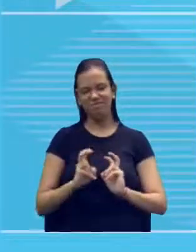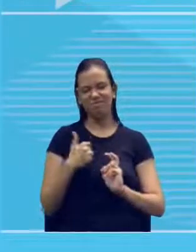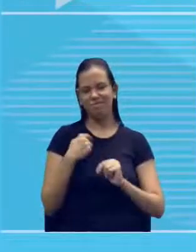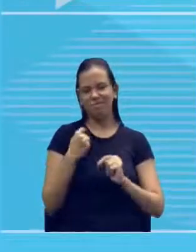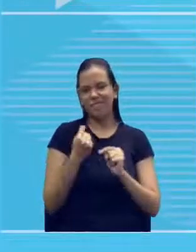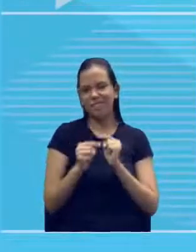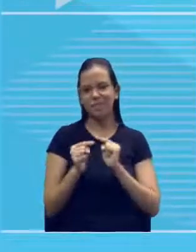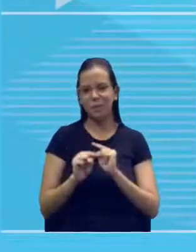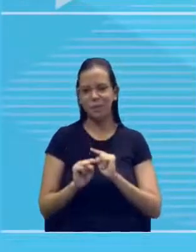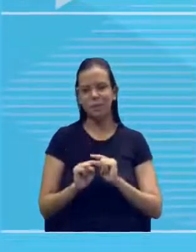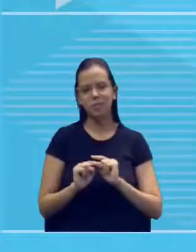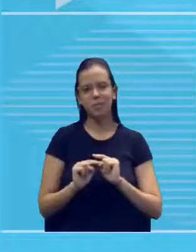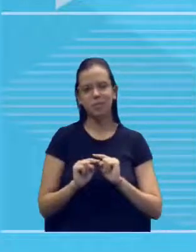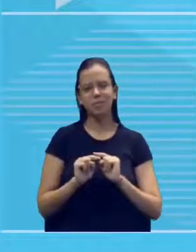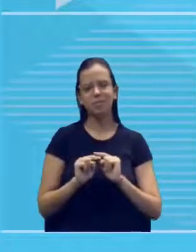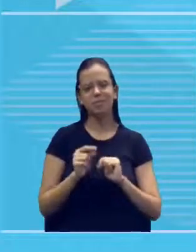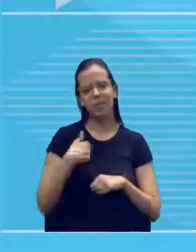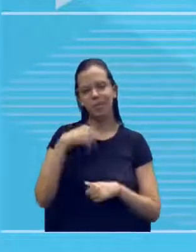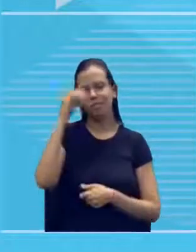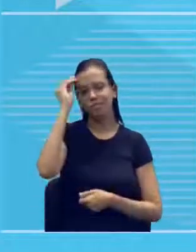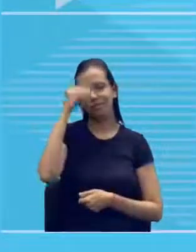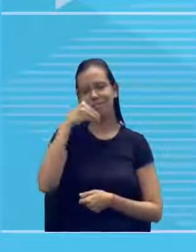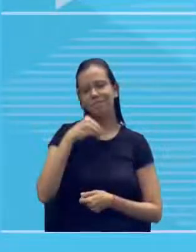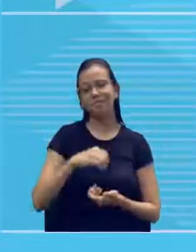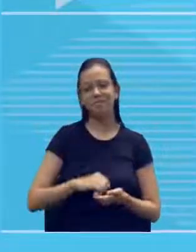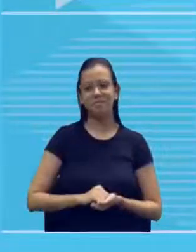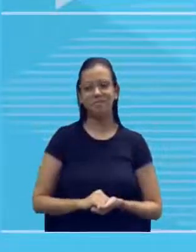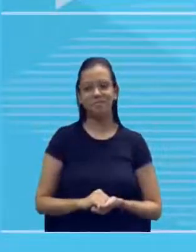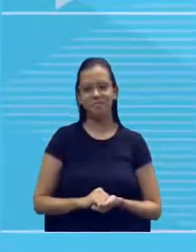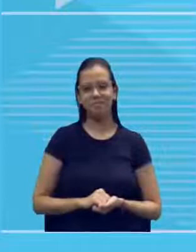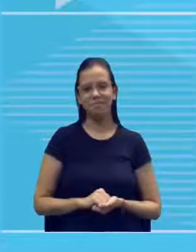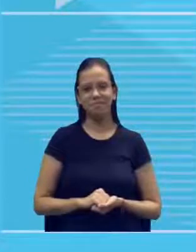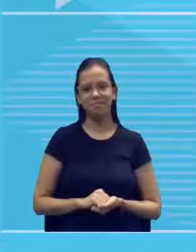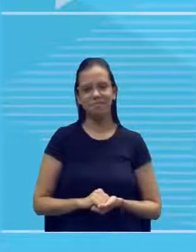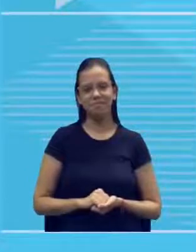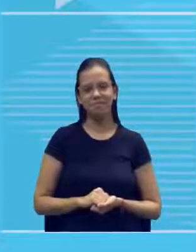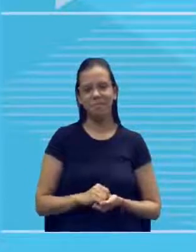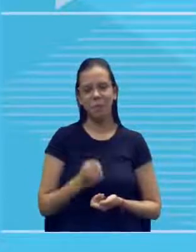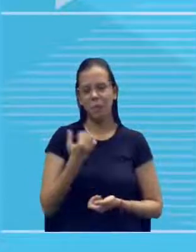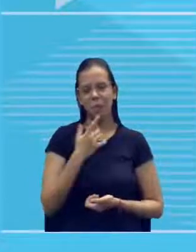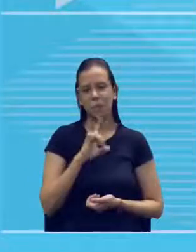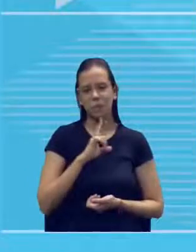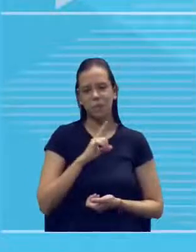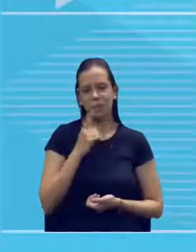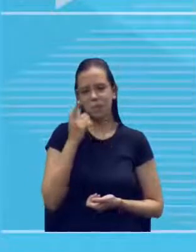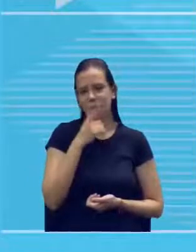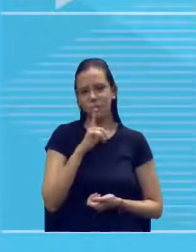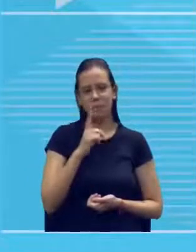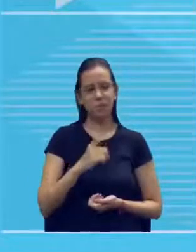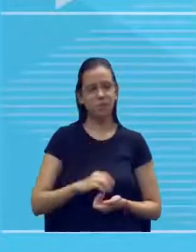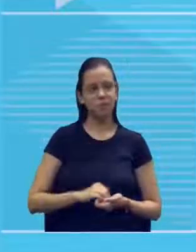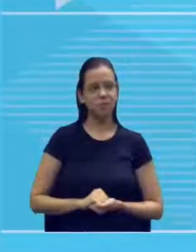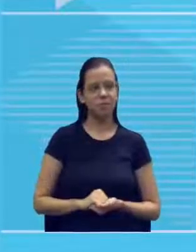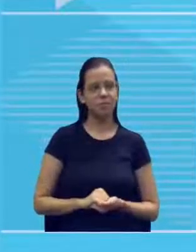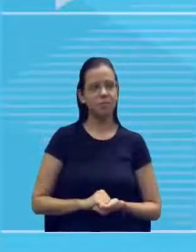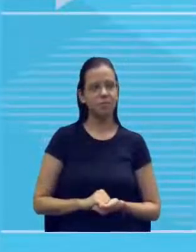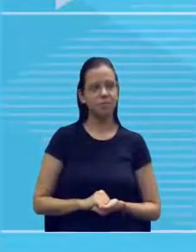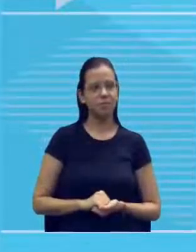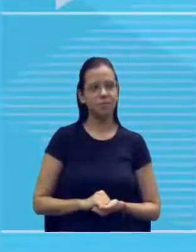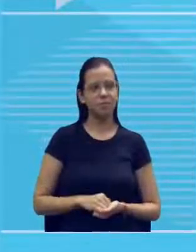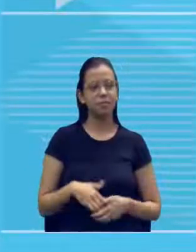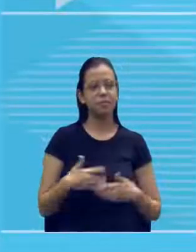negócio. Aí eu desisti de mim. Não deu certo, não, não vingou. Então,